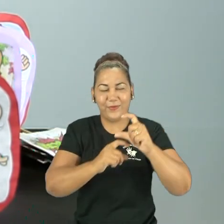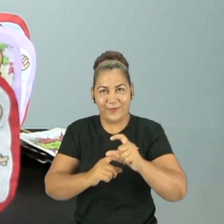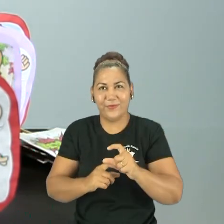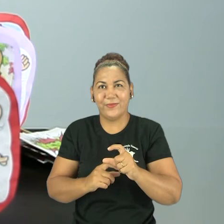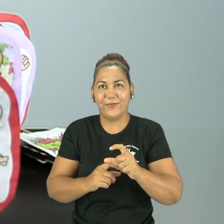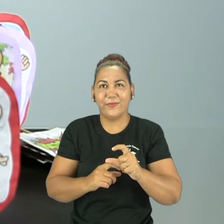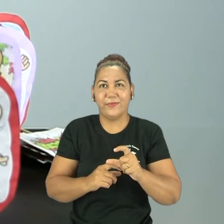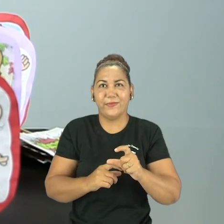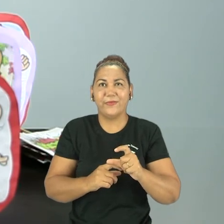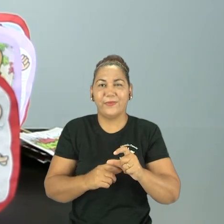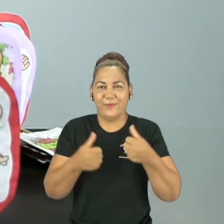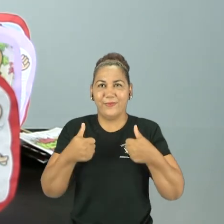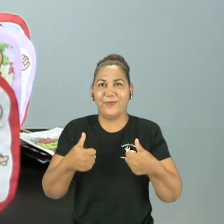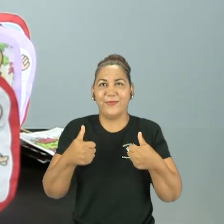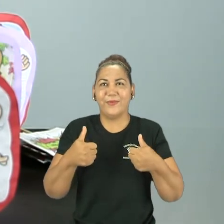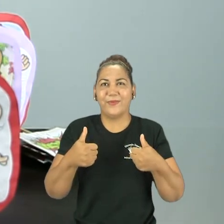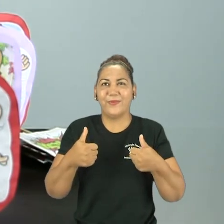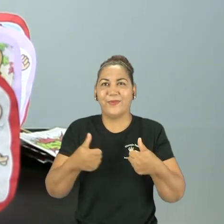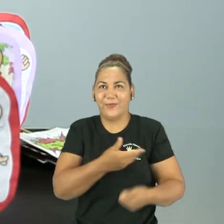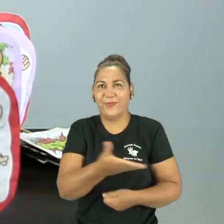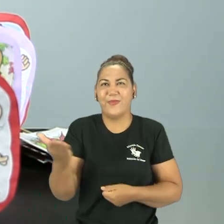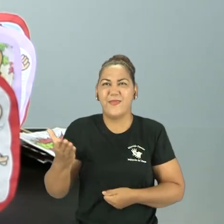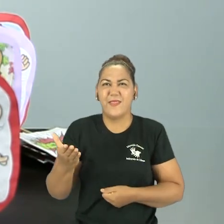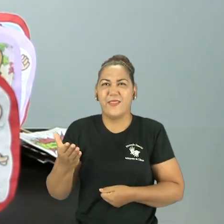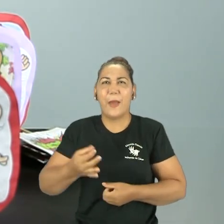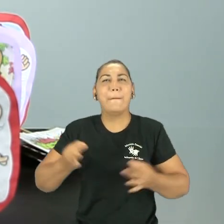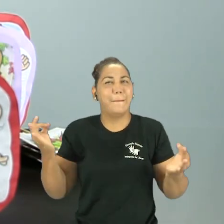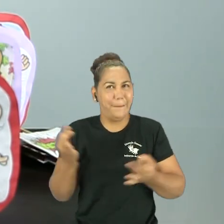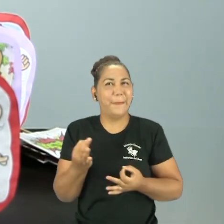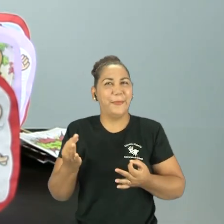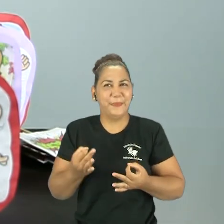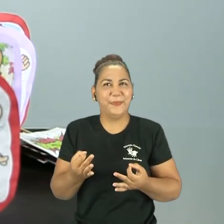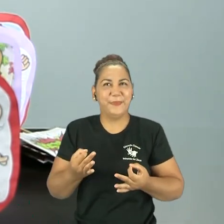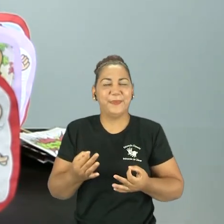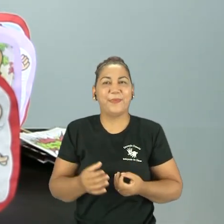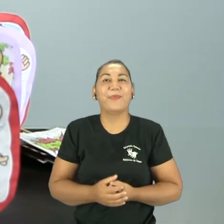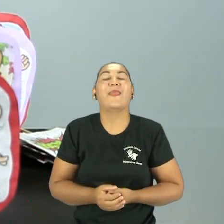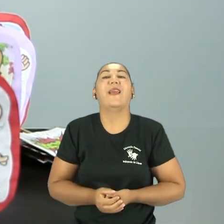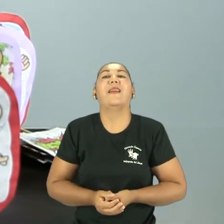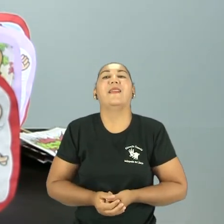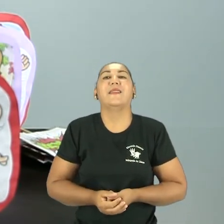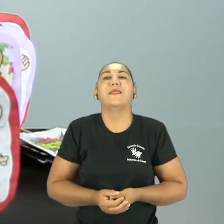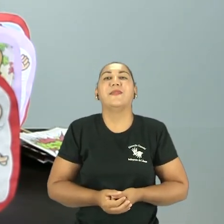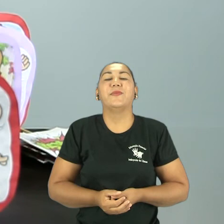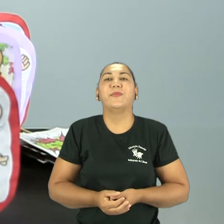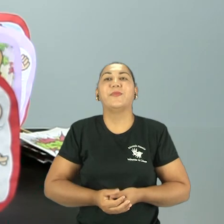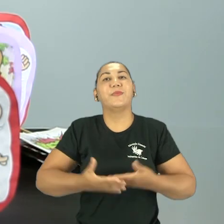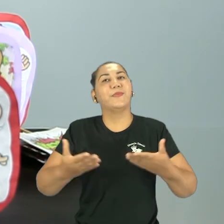quadrinhos? Tá todo mundo afiado aí? Então, para você